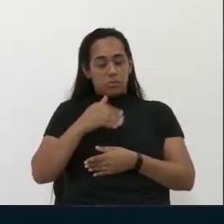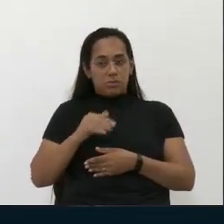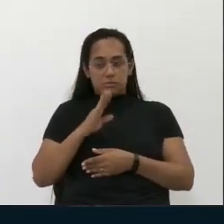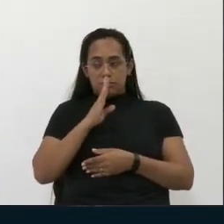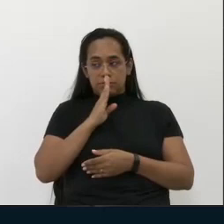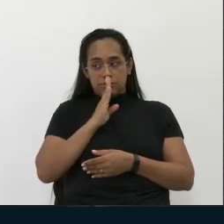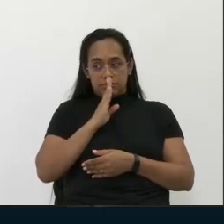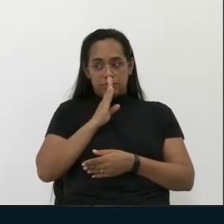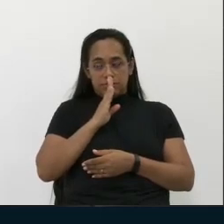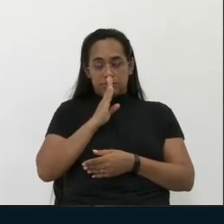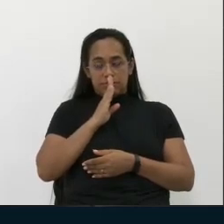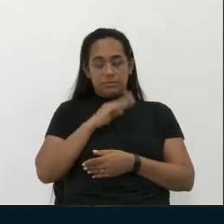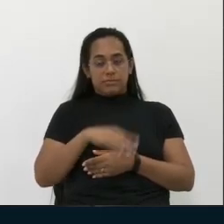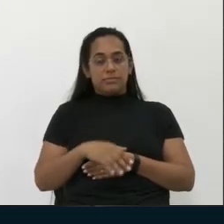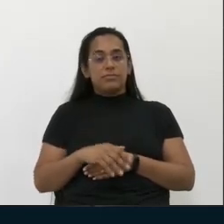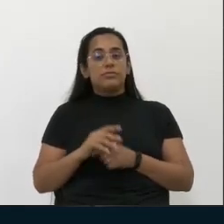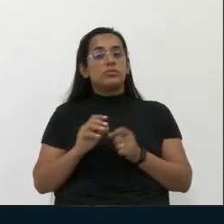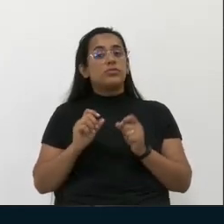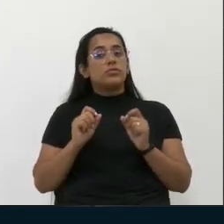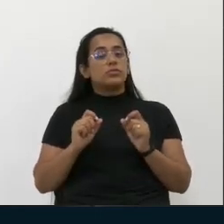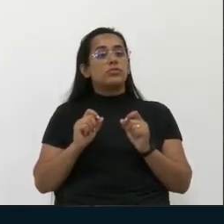É o seguinte,